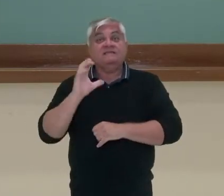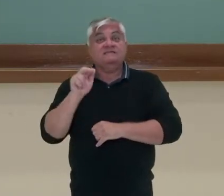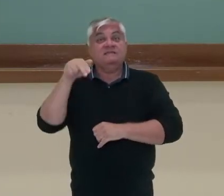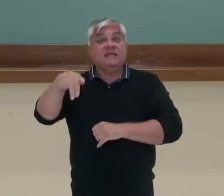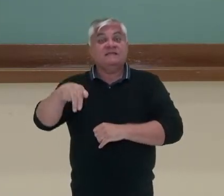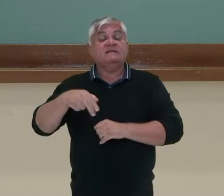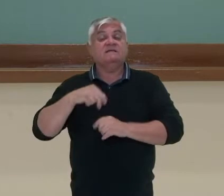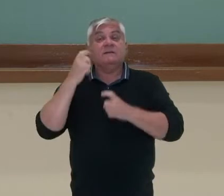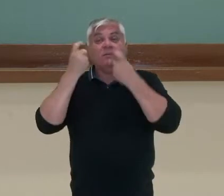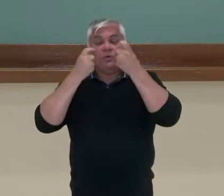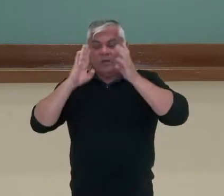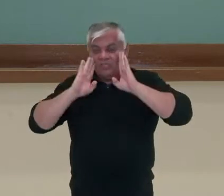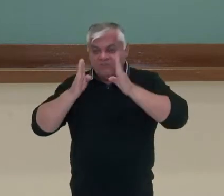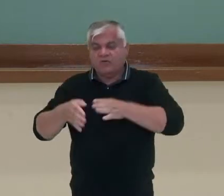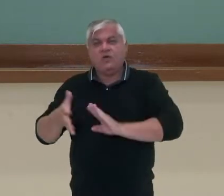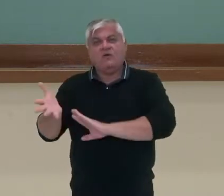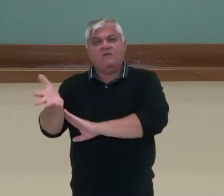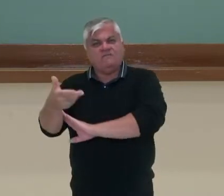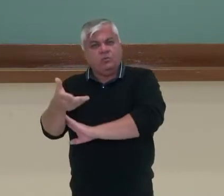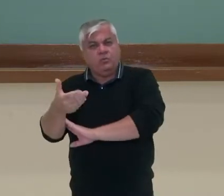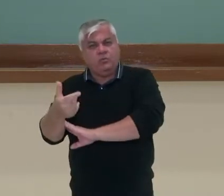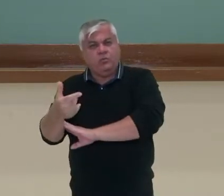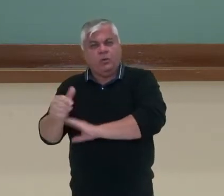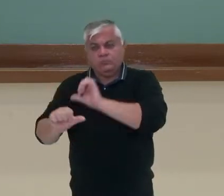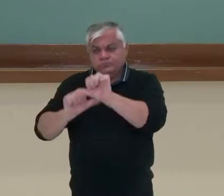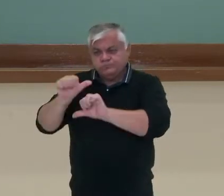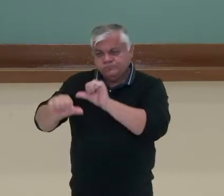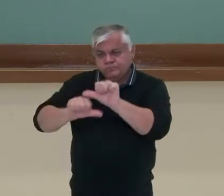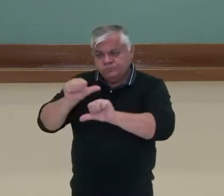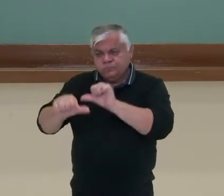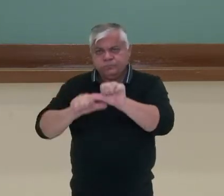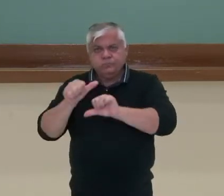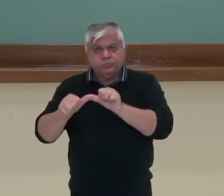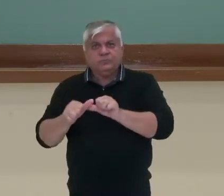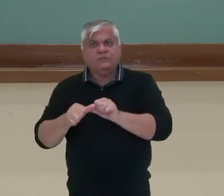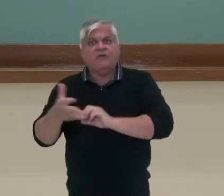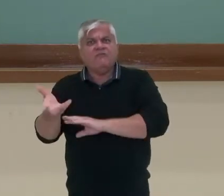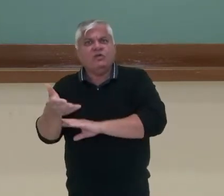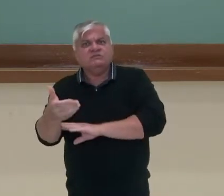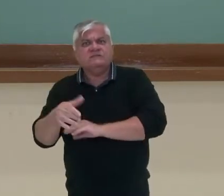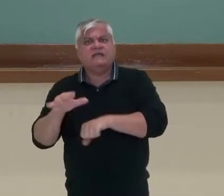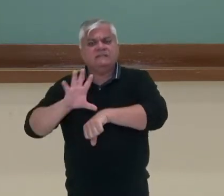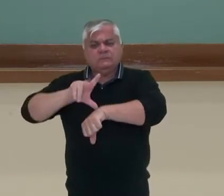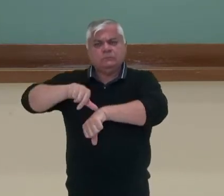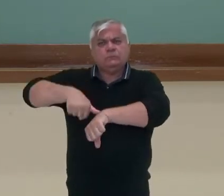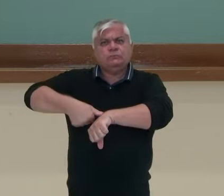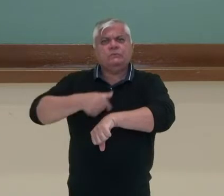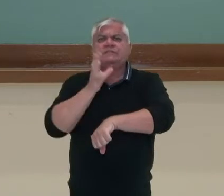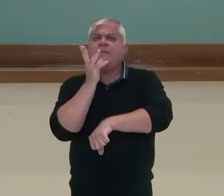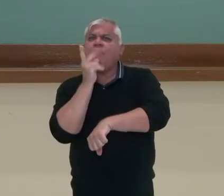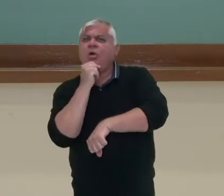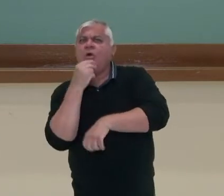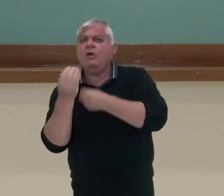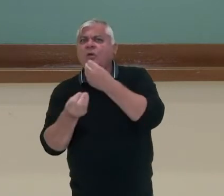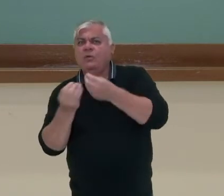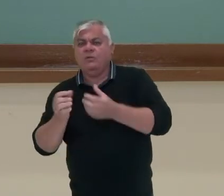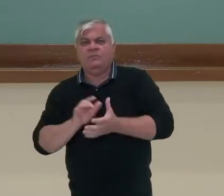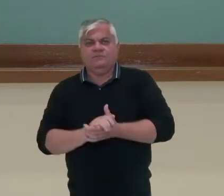a velocidade da reação, os fatores que alteram essa velocidade, o tempo que leva para a reação química